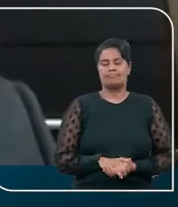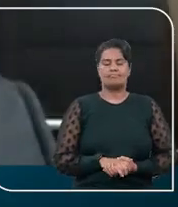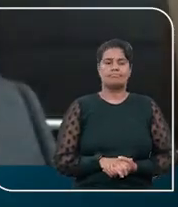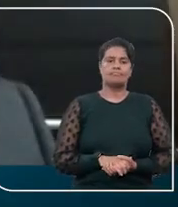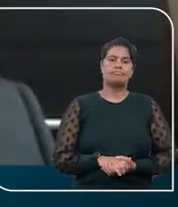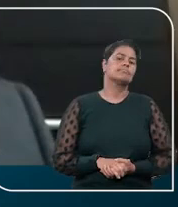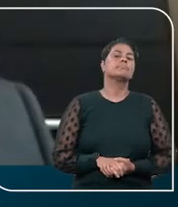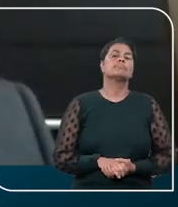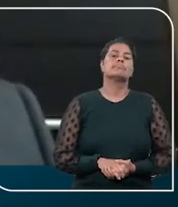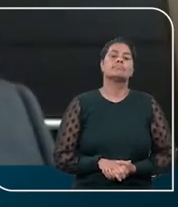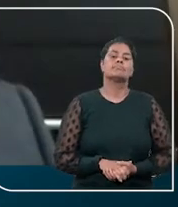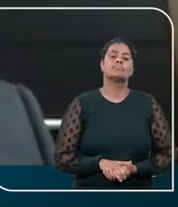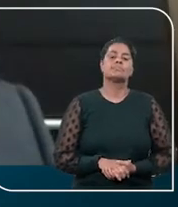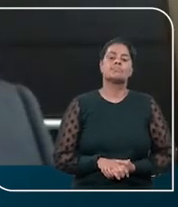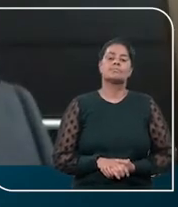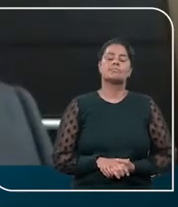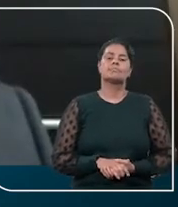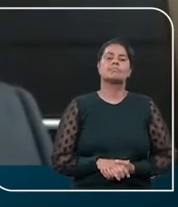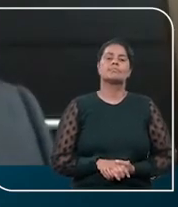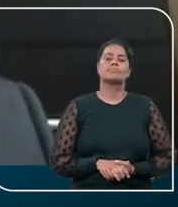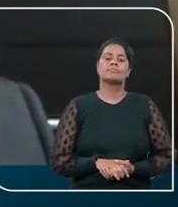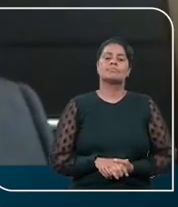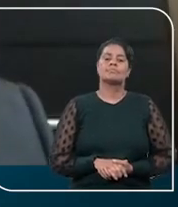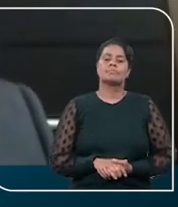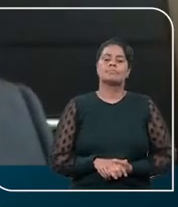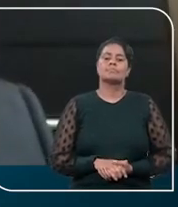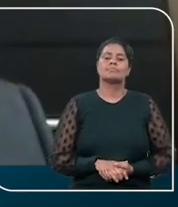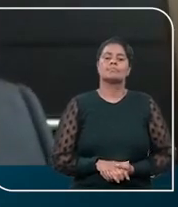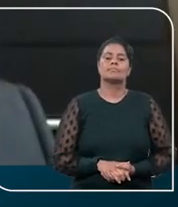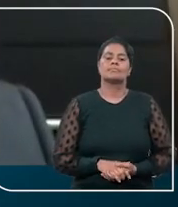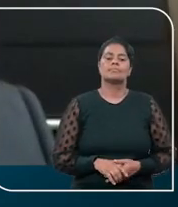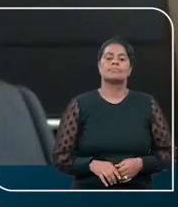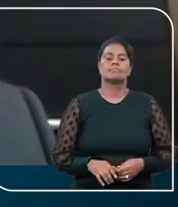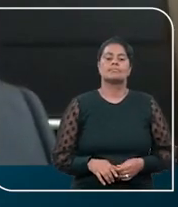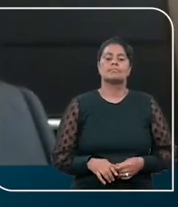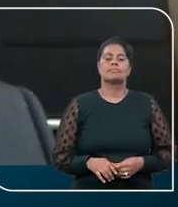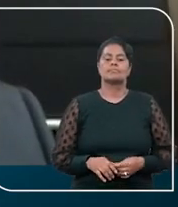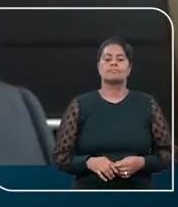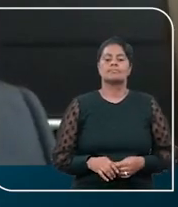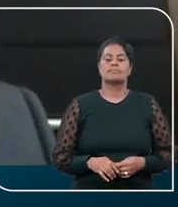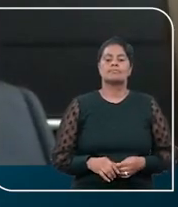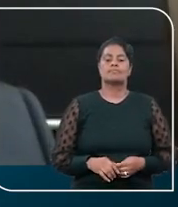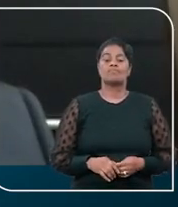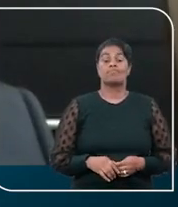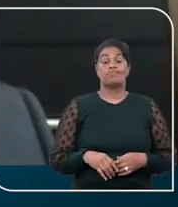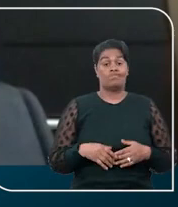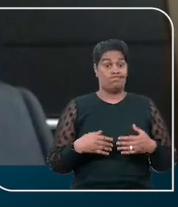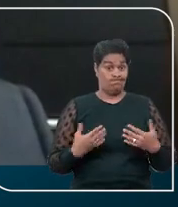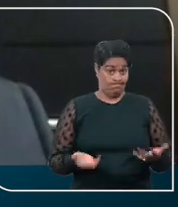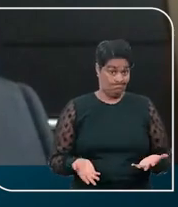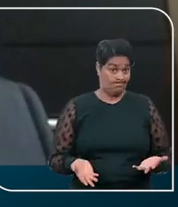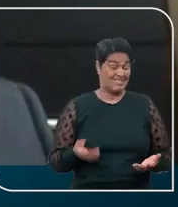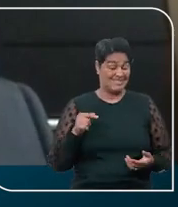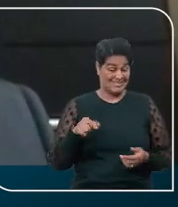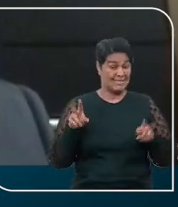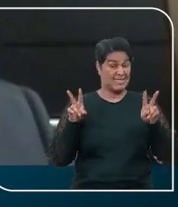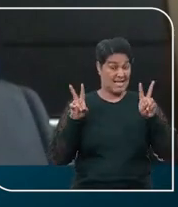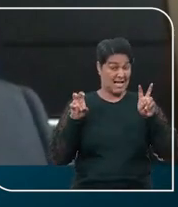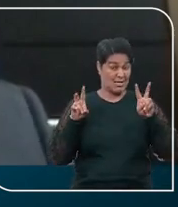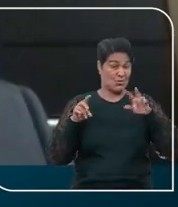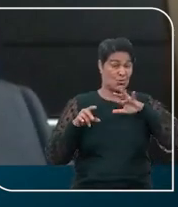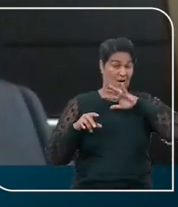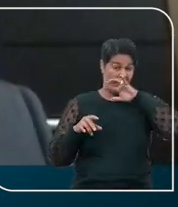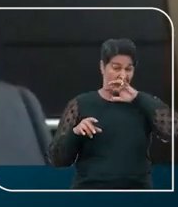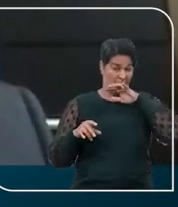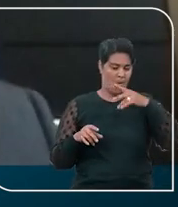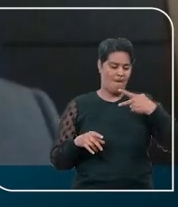Olha, até para falar sobre animais, nós teremos que ter uma preparação muito específica. E eu brinco